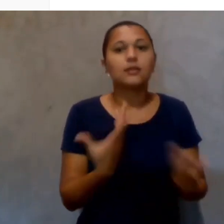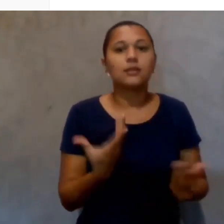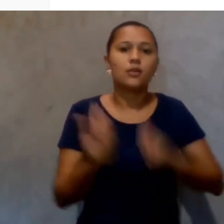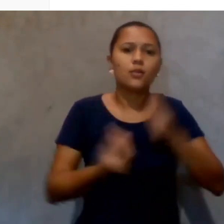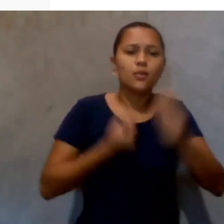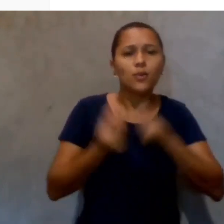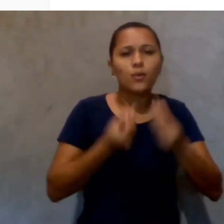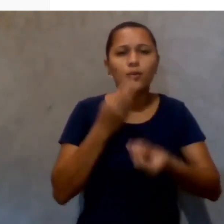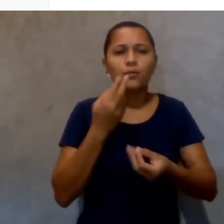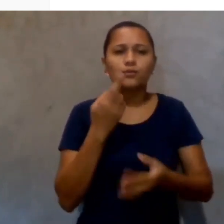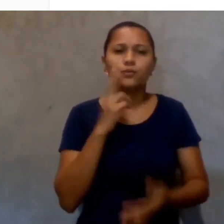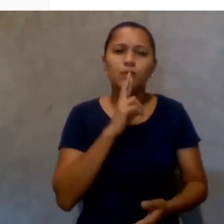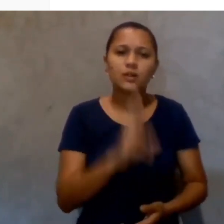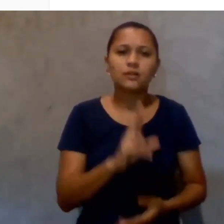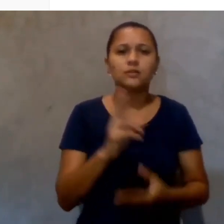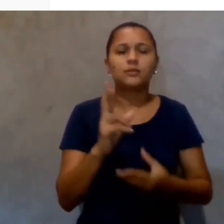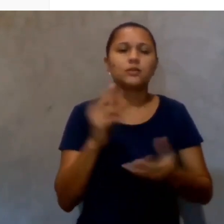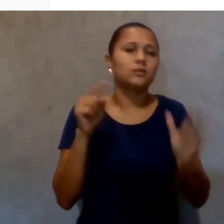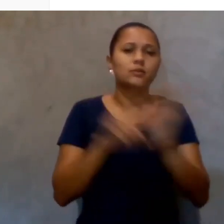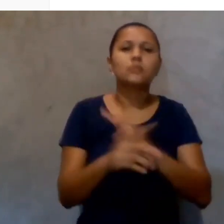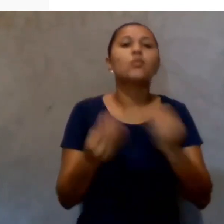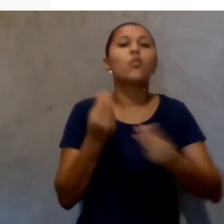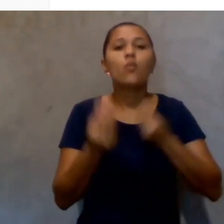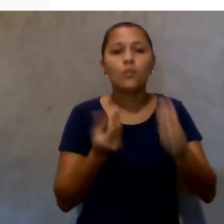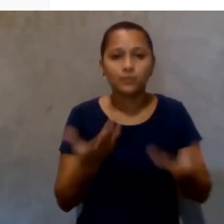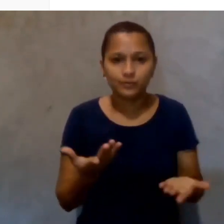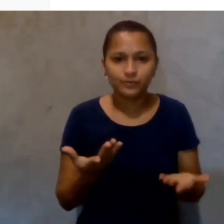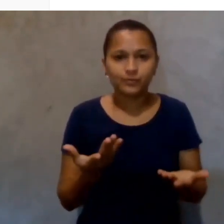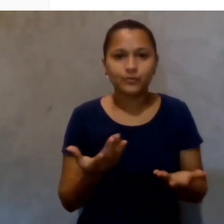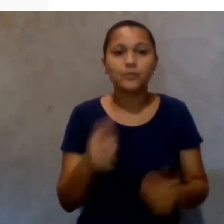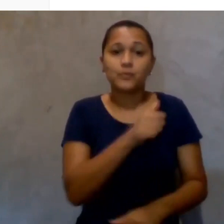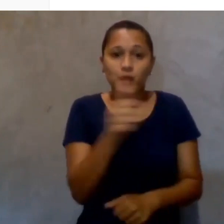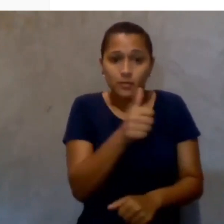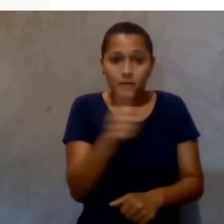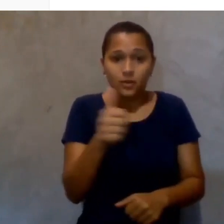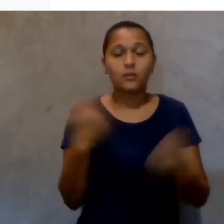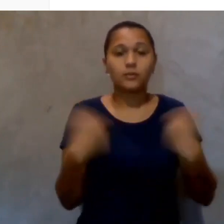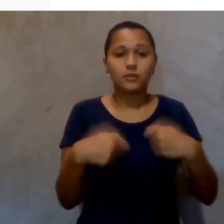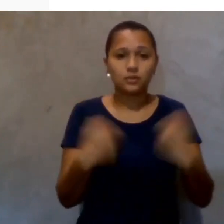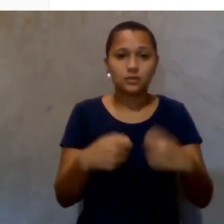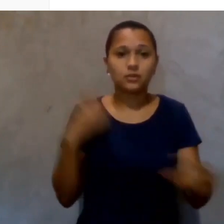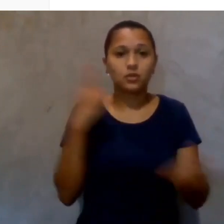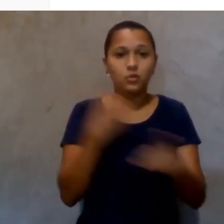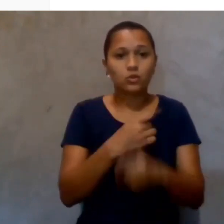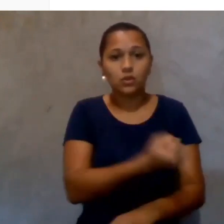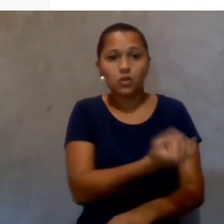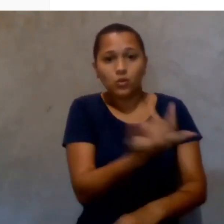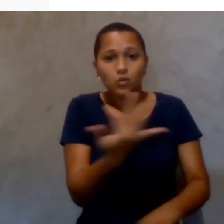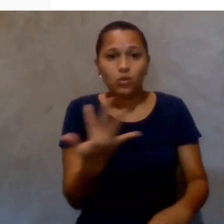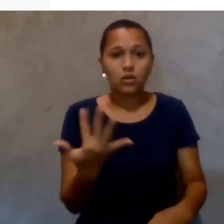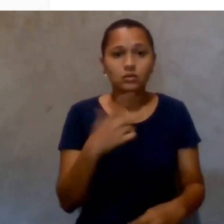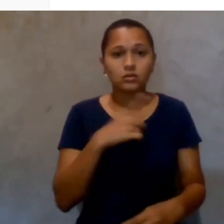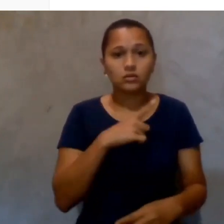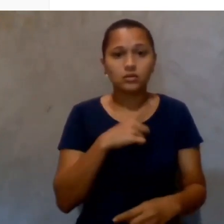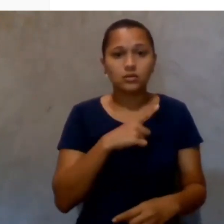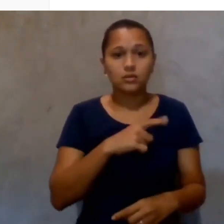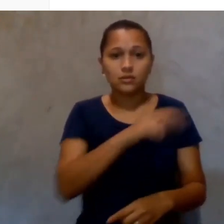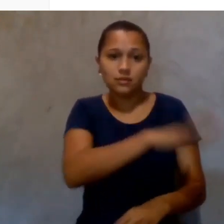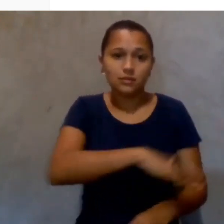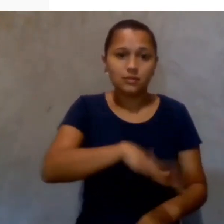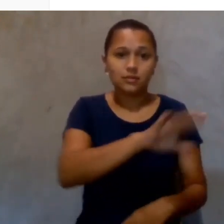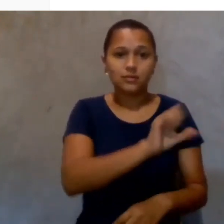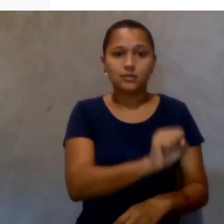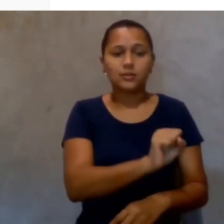falamos anteriormente, é o conjunto dos resultados possíveis do meu experimento aleatório, que no caso é o lançamento